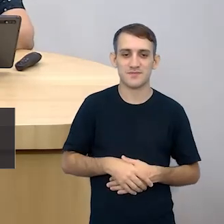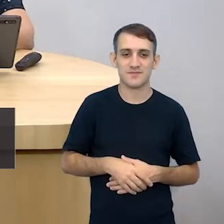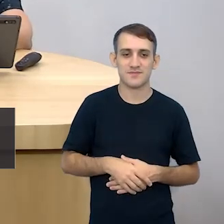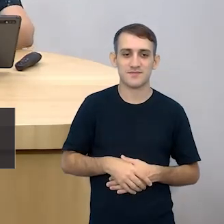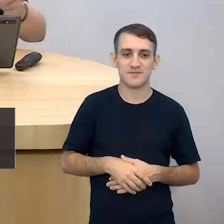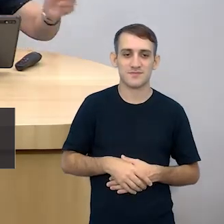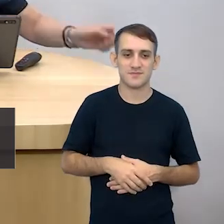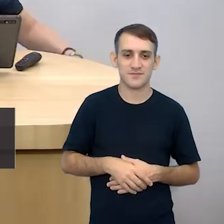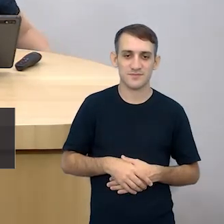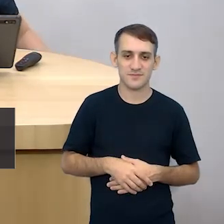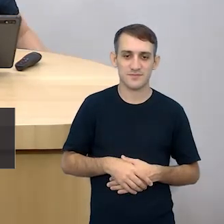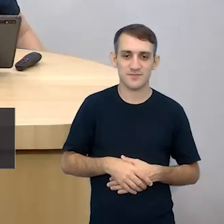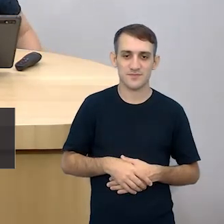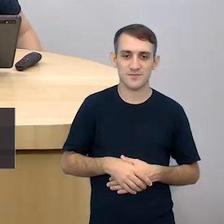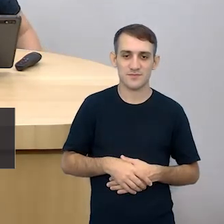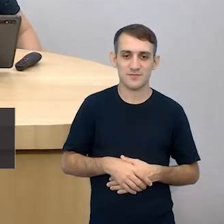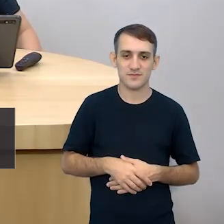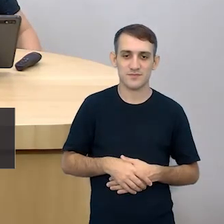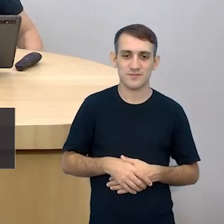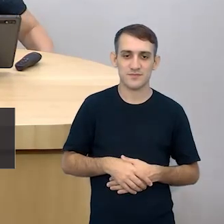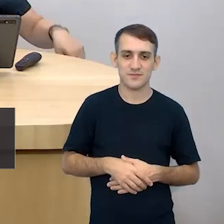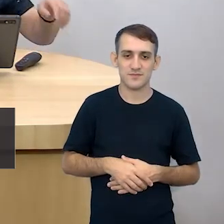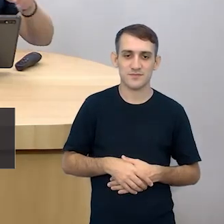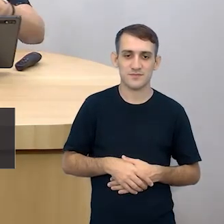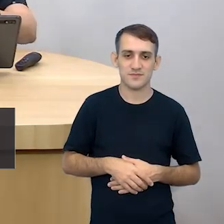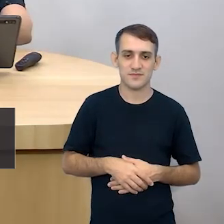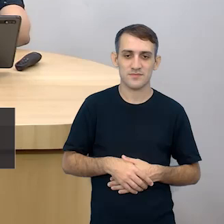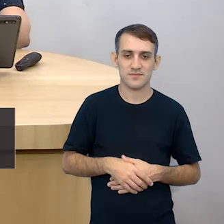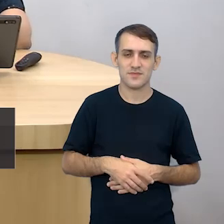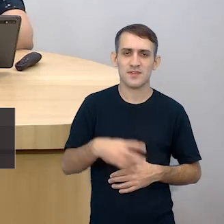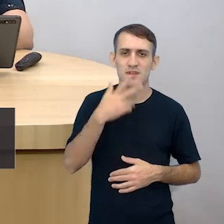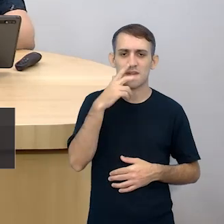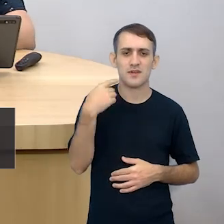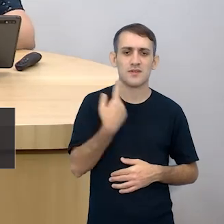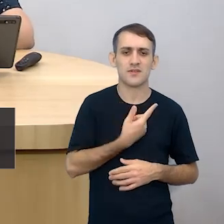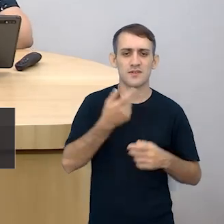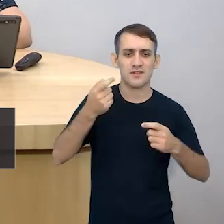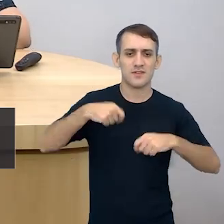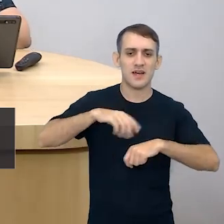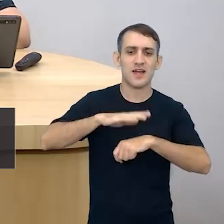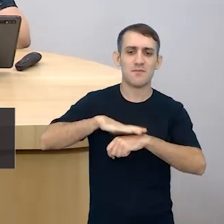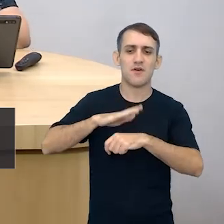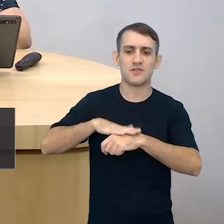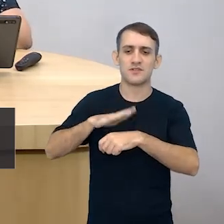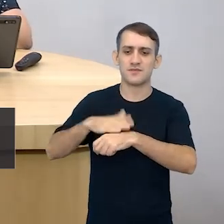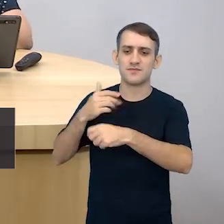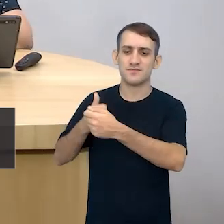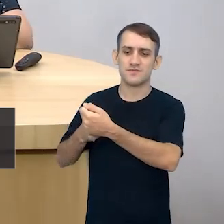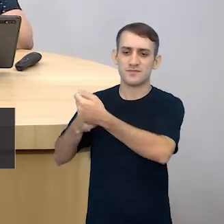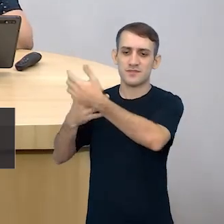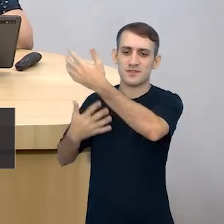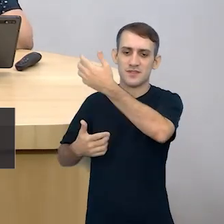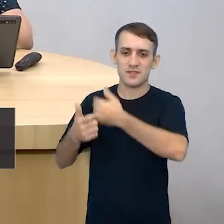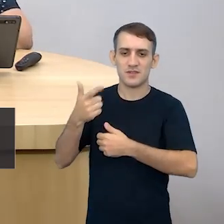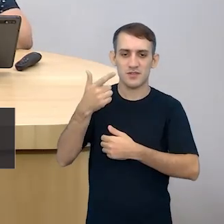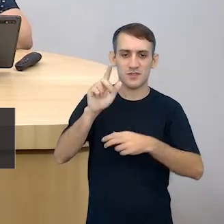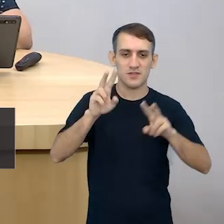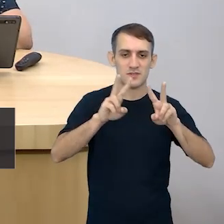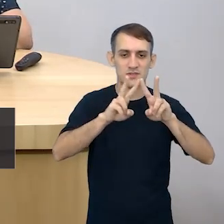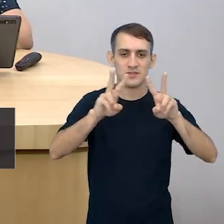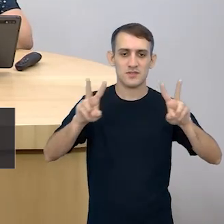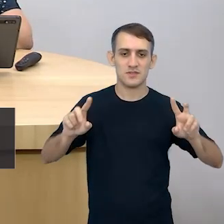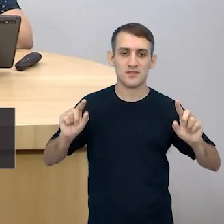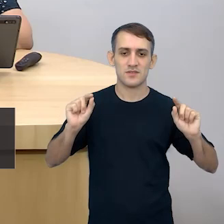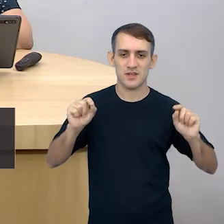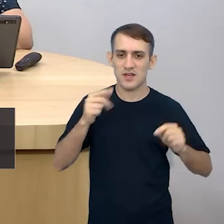isso, não. Brincadeira. Será que nós podemos fazer outro chat, hein? Sobre isso. O que você acha,